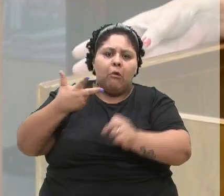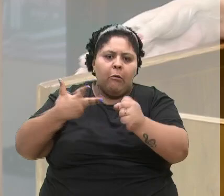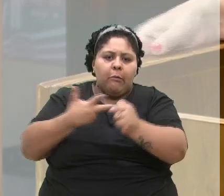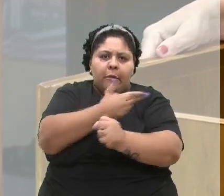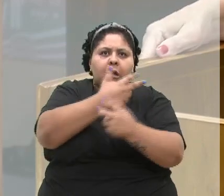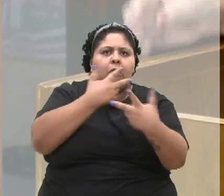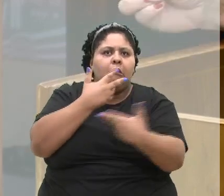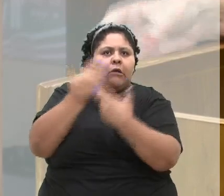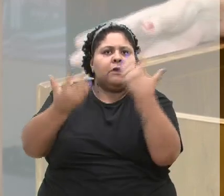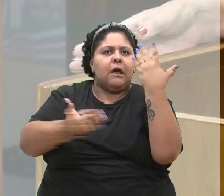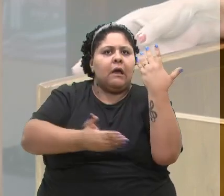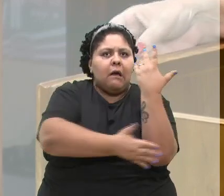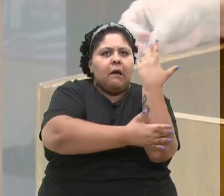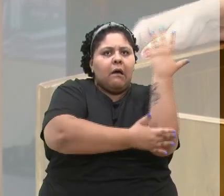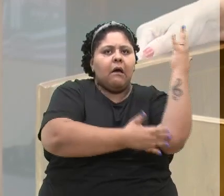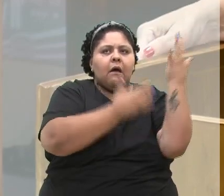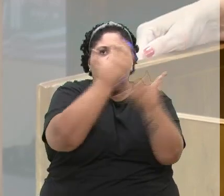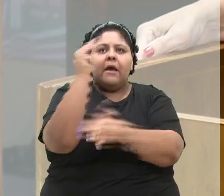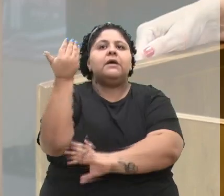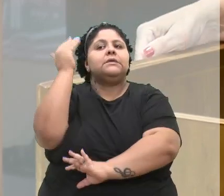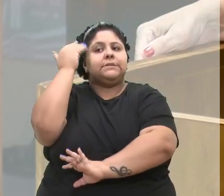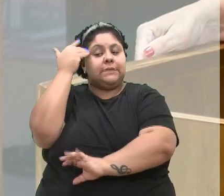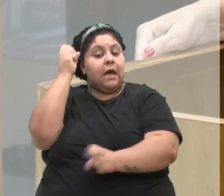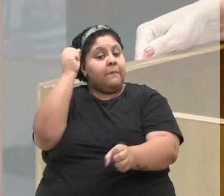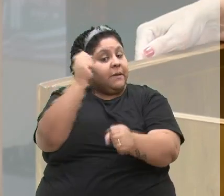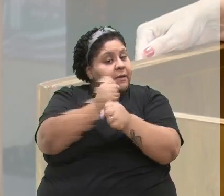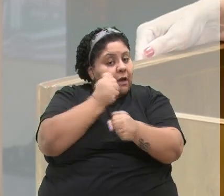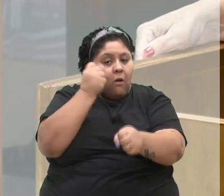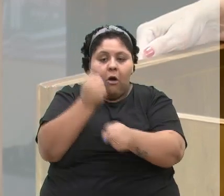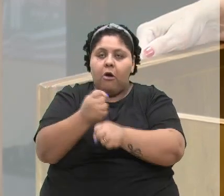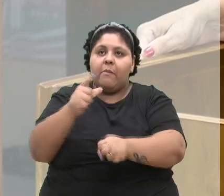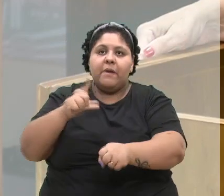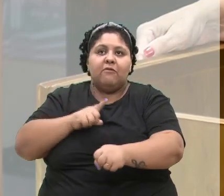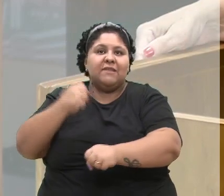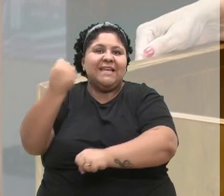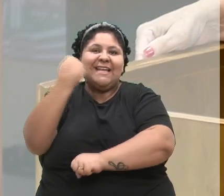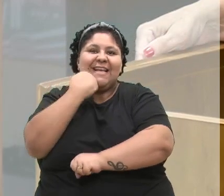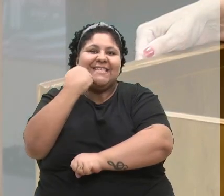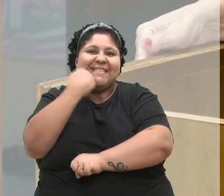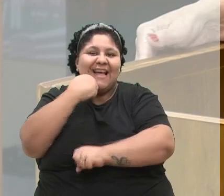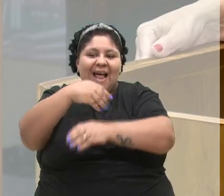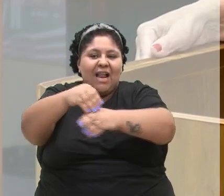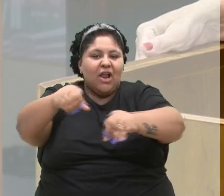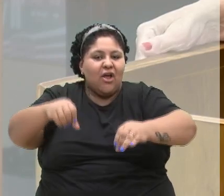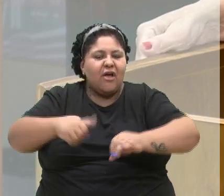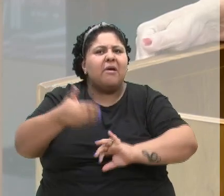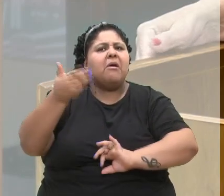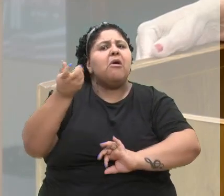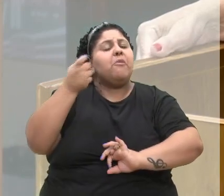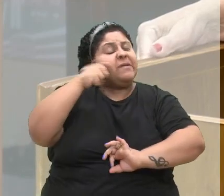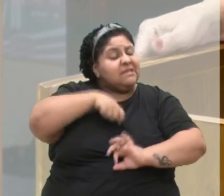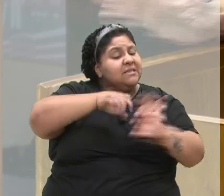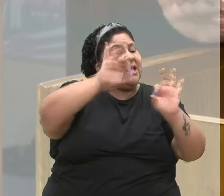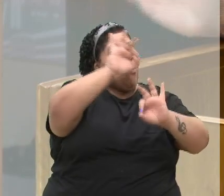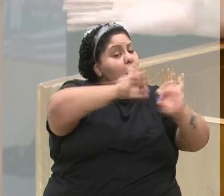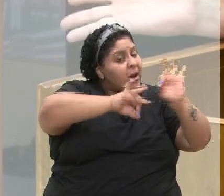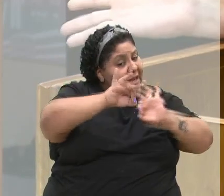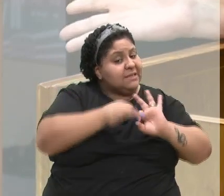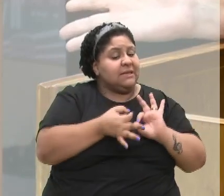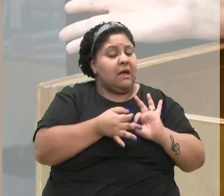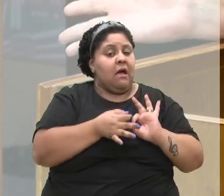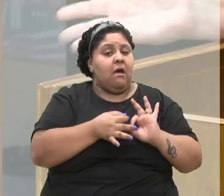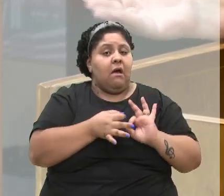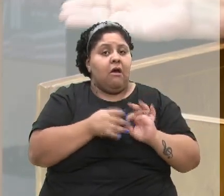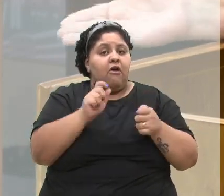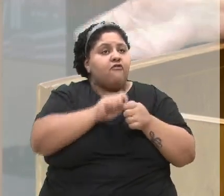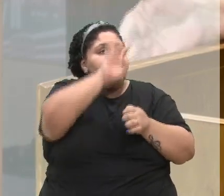sabe que tem a obra, se sabe que não é pavimentada, eu acho que poderia já fazer um cronograma, né? E de